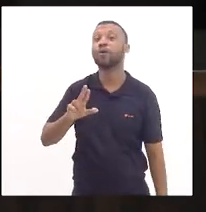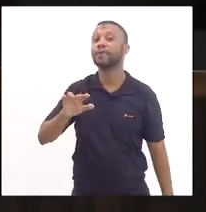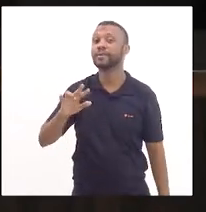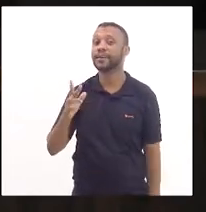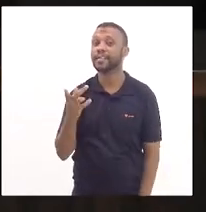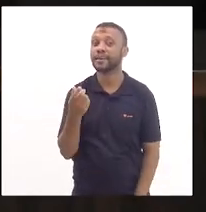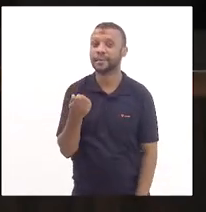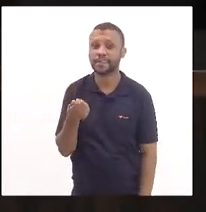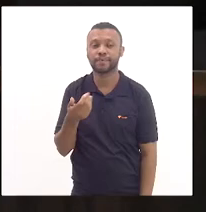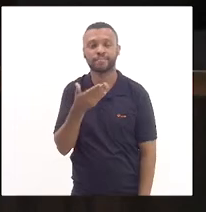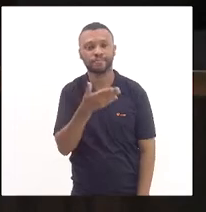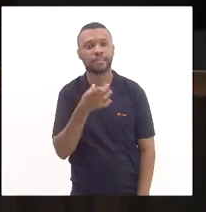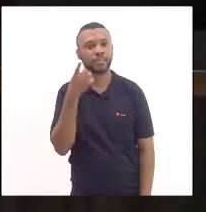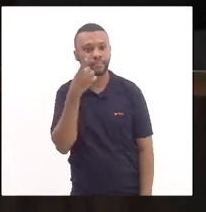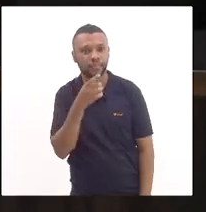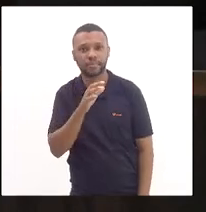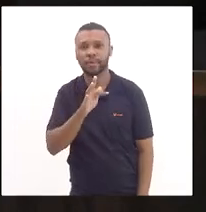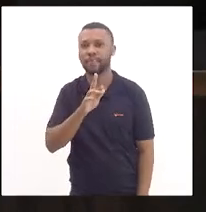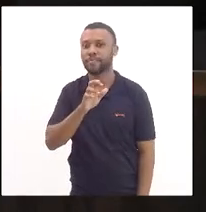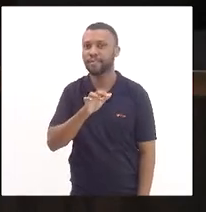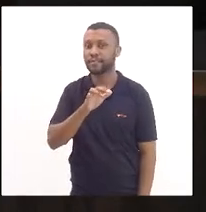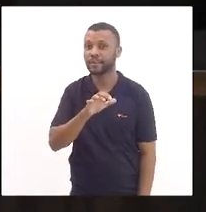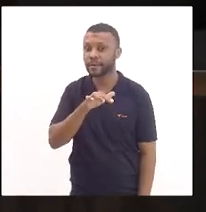deputada Franciane, deputada Alana.